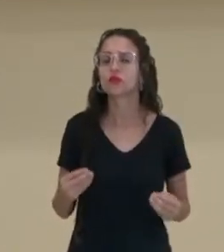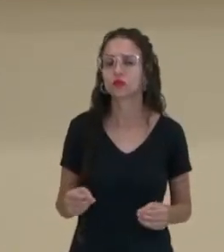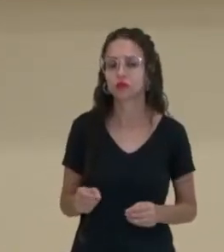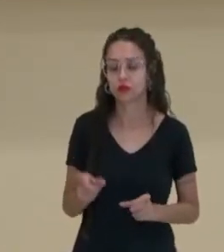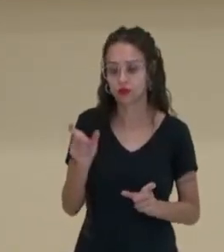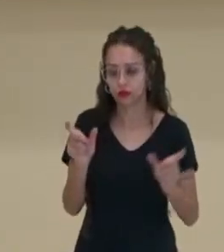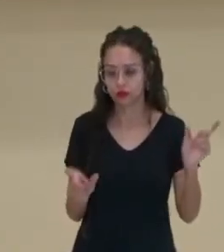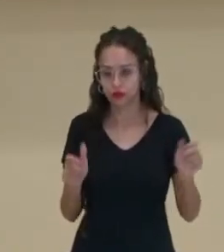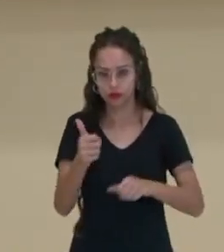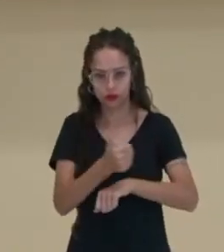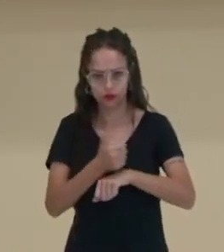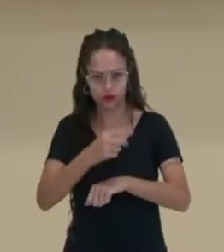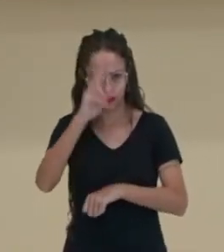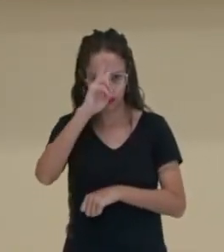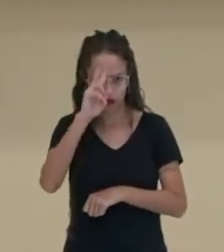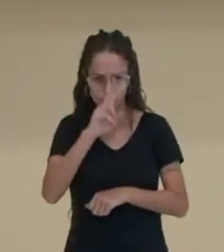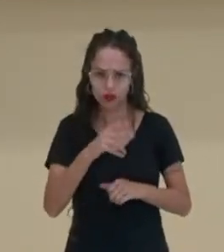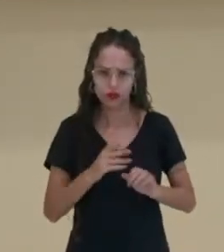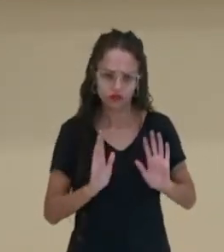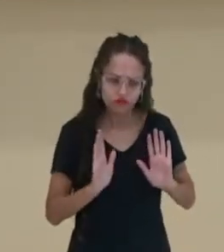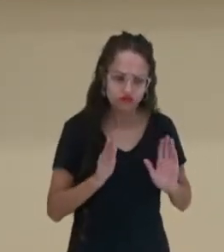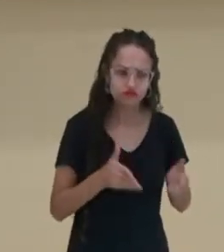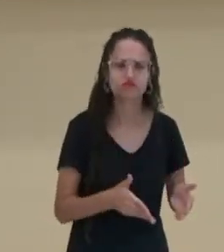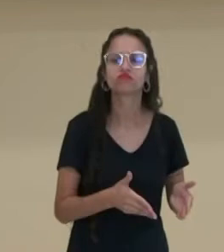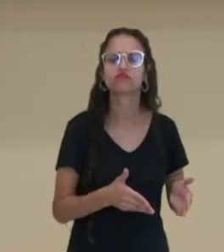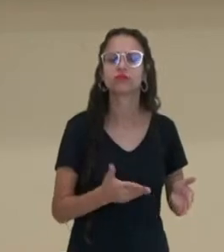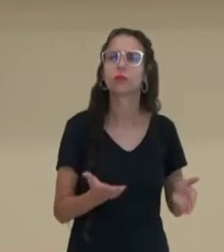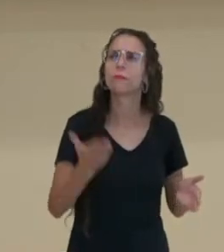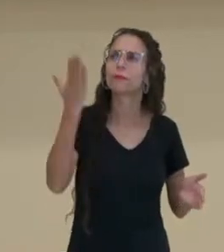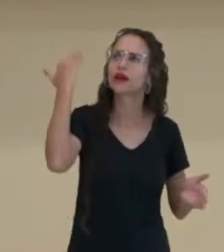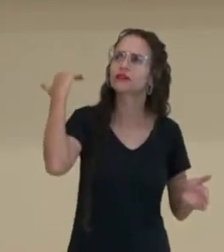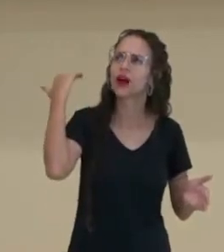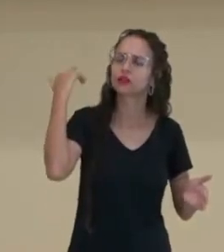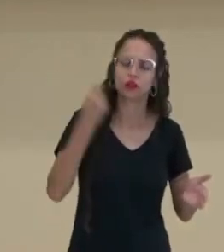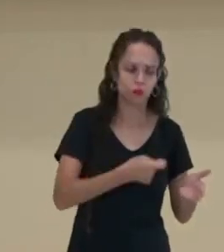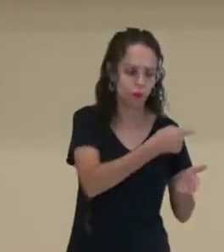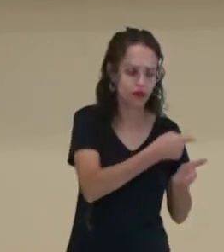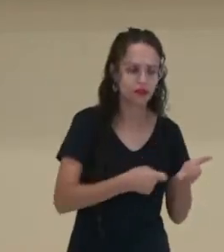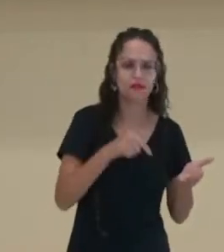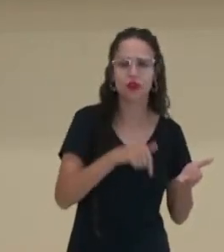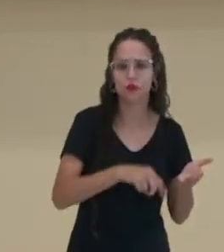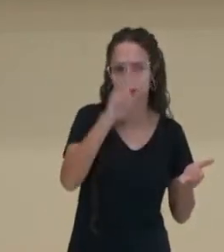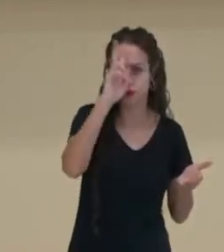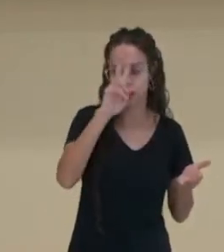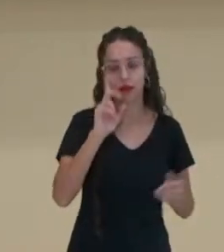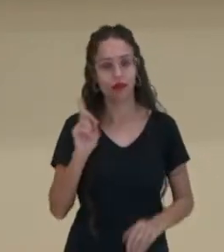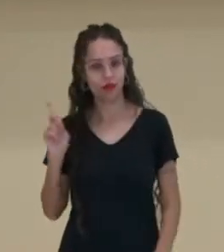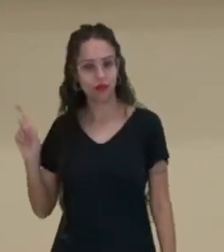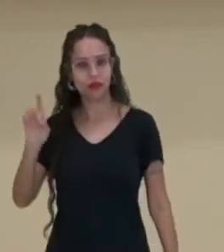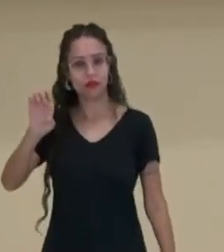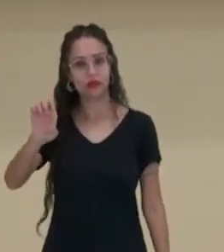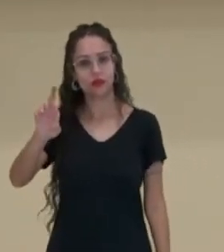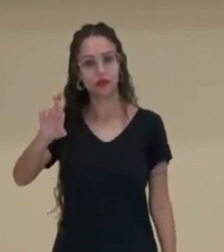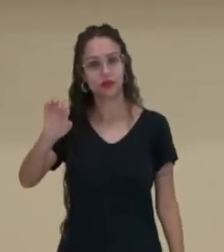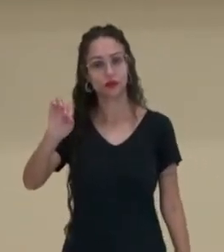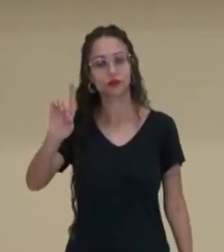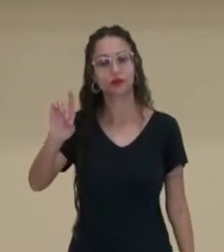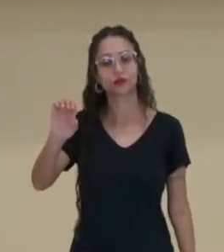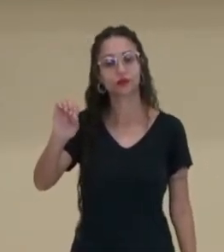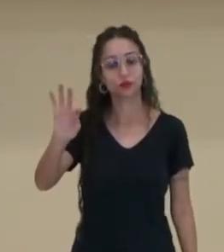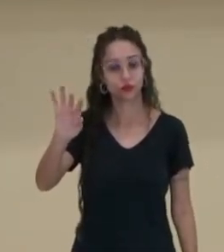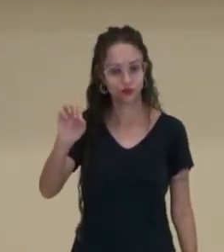historiadores atuais se debruçam sobre o passado para escrever a história. O Heródoto aqui, né, ou melhor, lá na